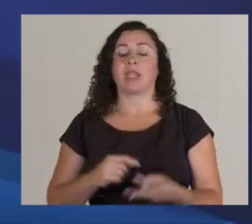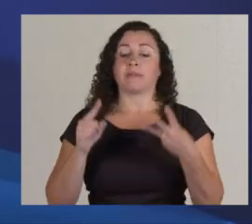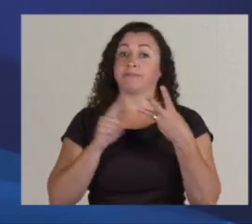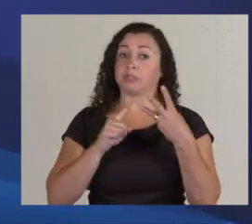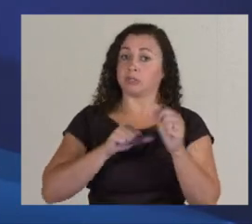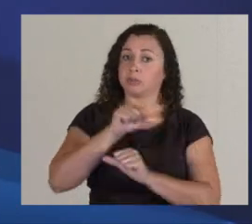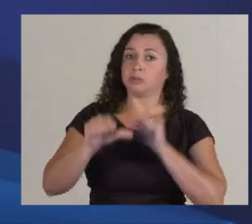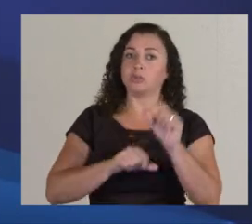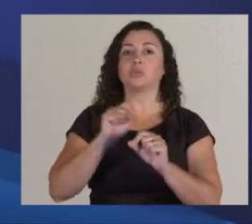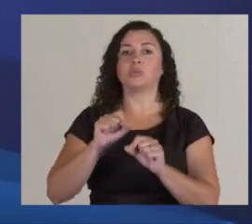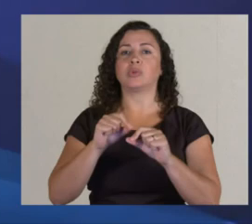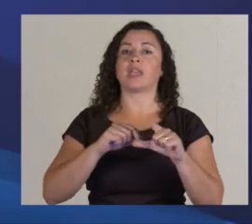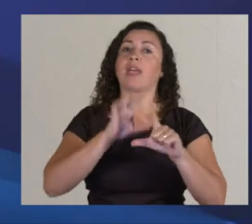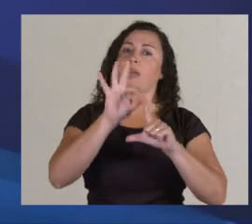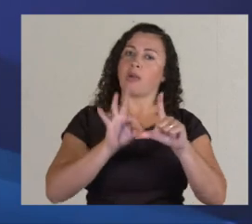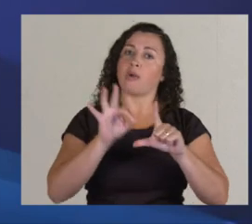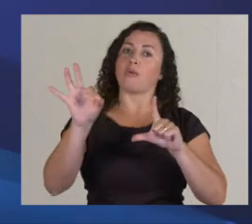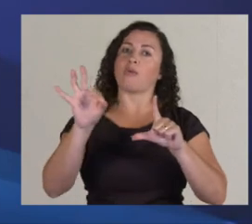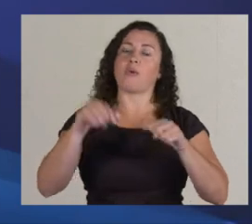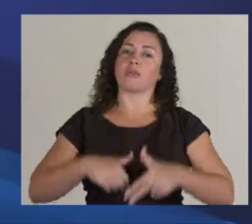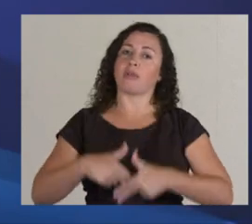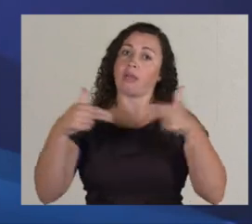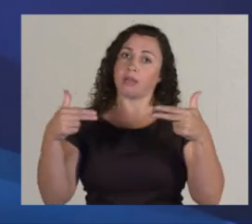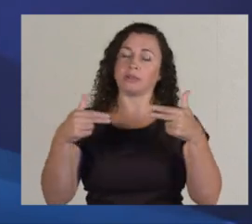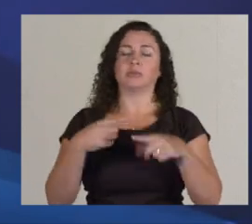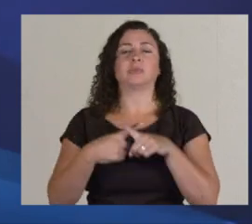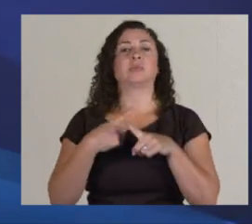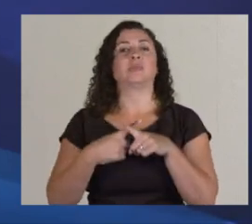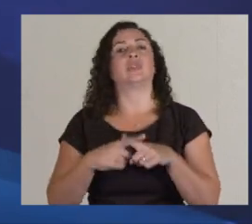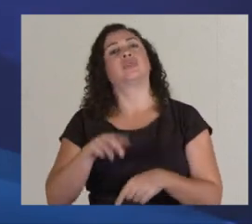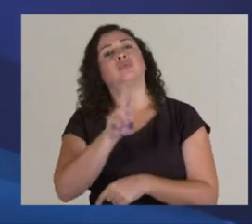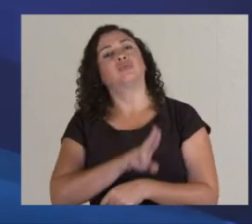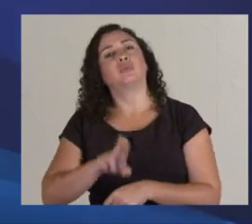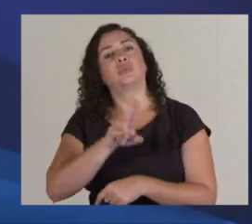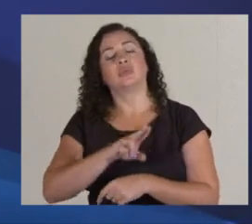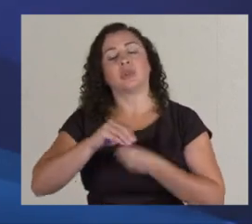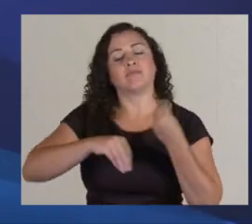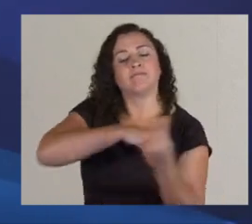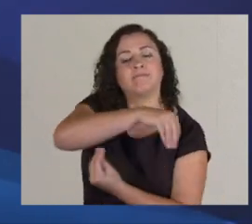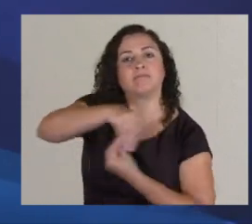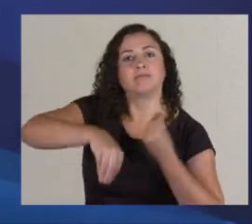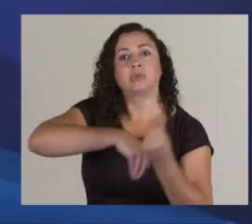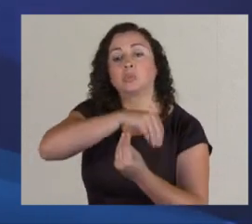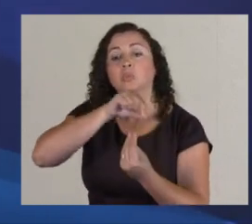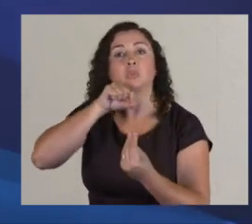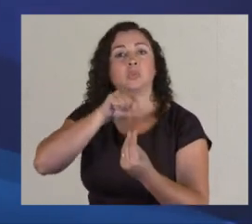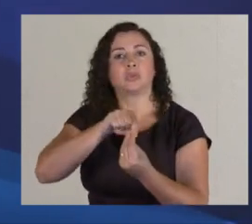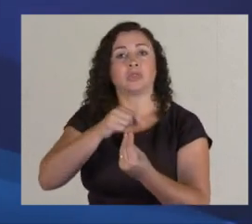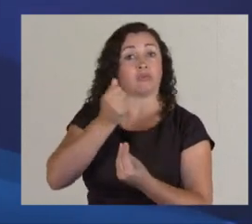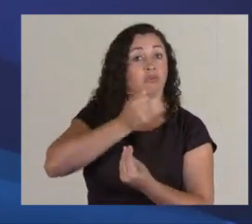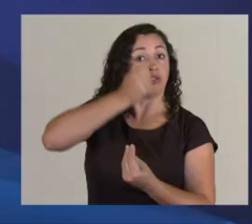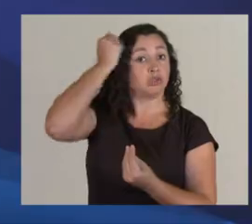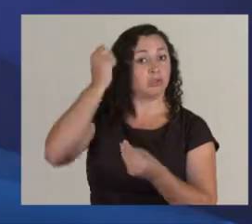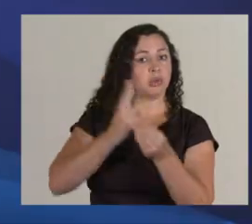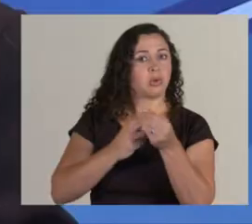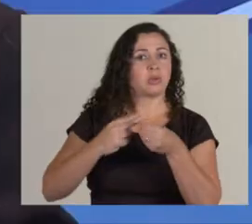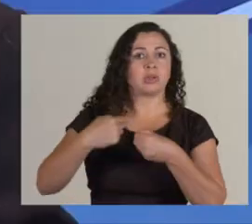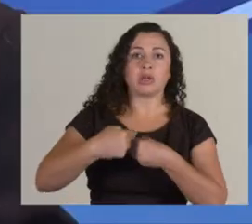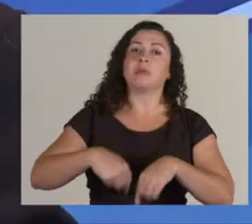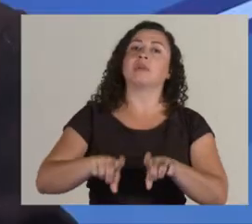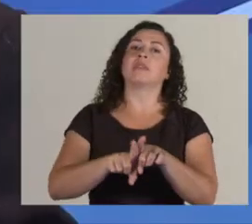questão das cotas étnico-raciais, que nós estamos trabalhando com um patamar mesclado entre o vestibular da Unicamp